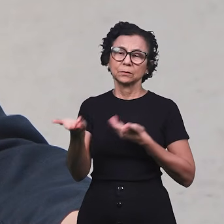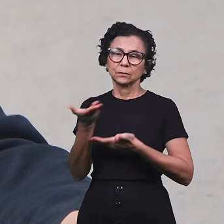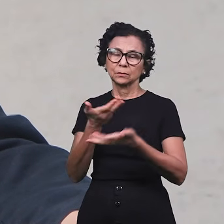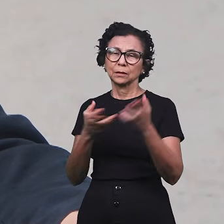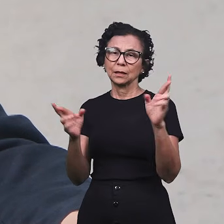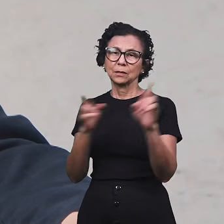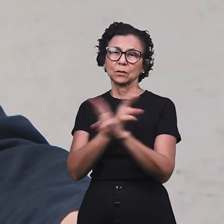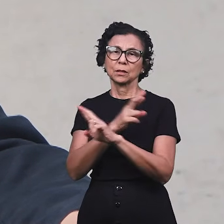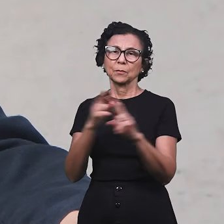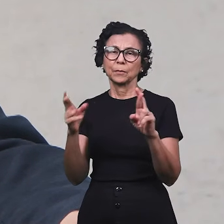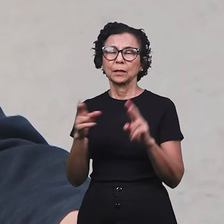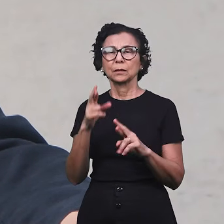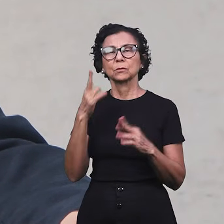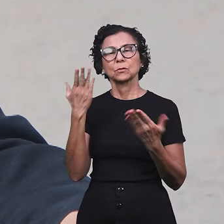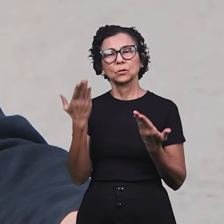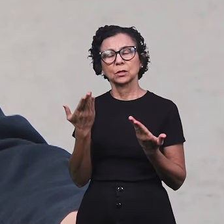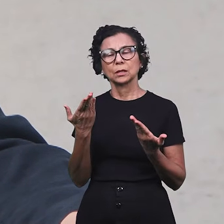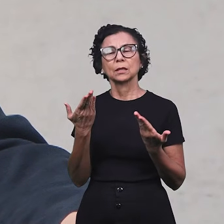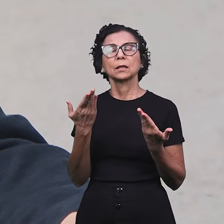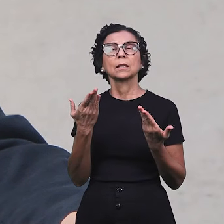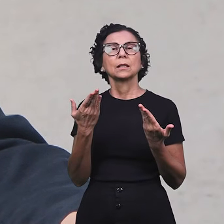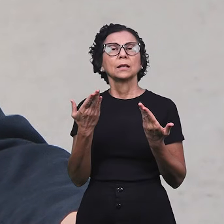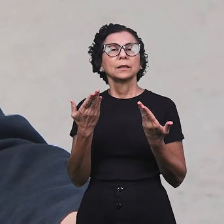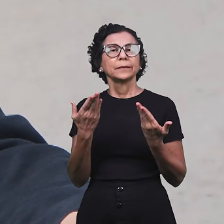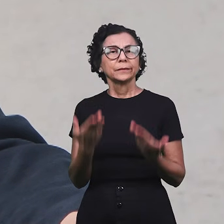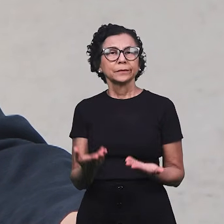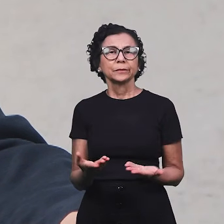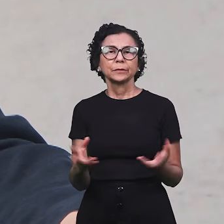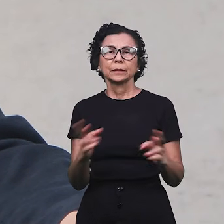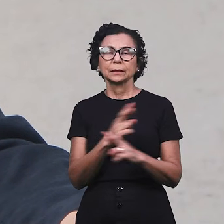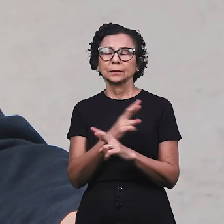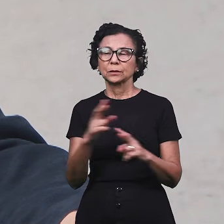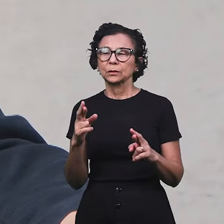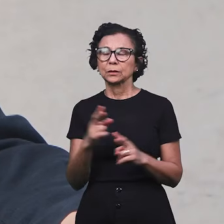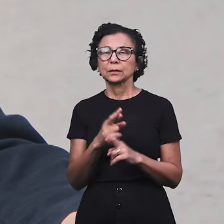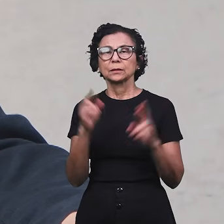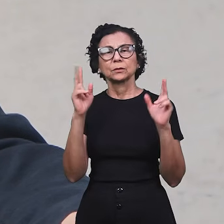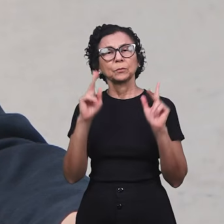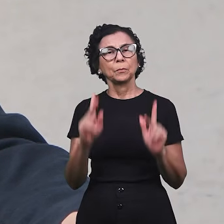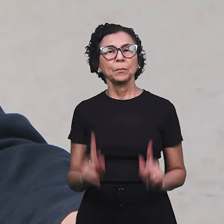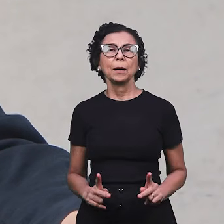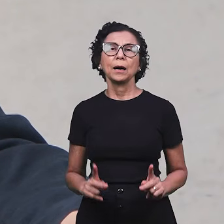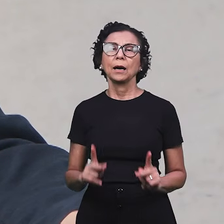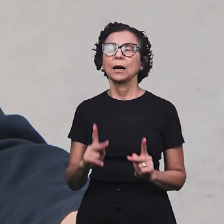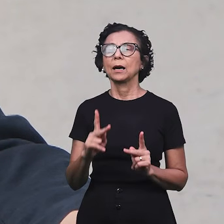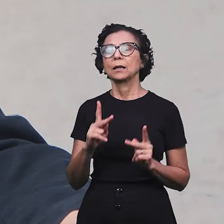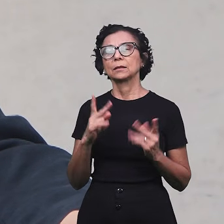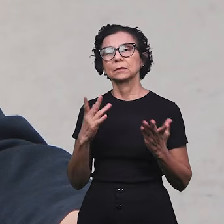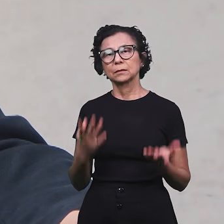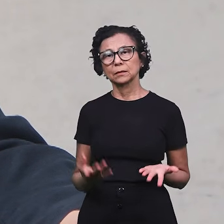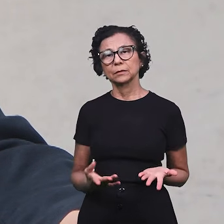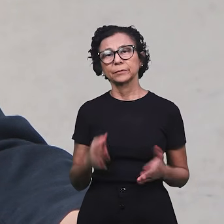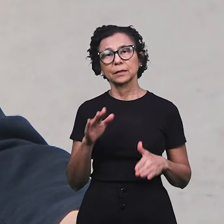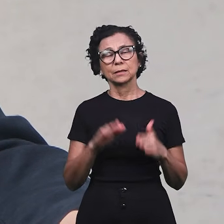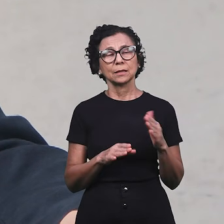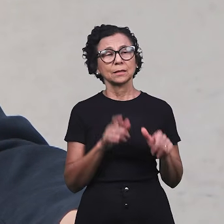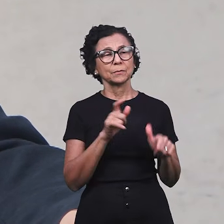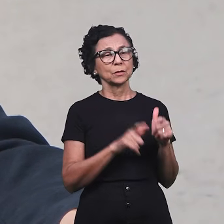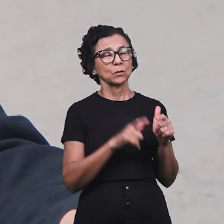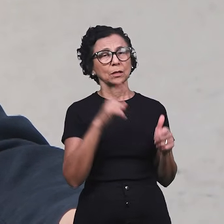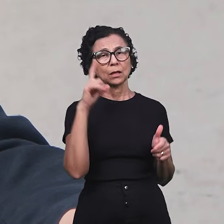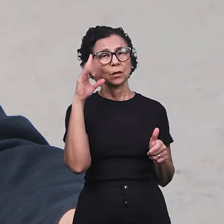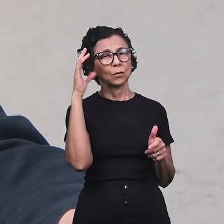de compreensão, que muitas vezes no mundo, nós, no dia a dia, nas batalhas diárias, nós não somos